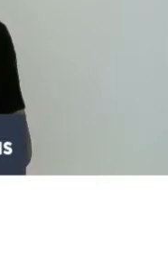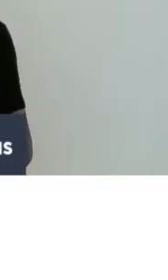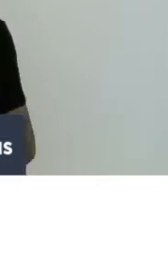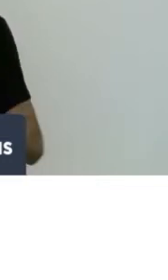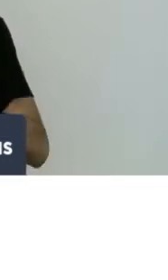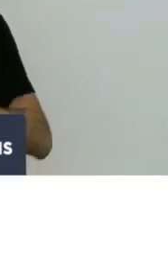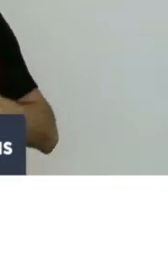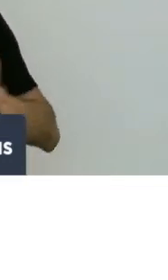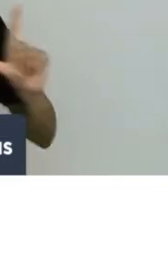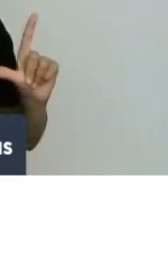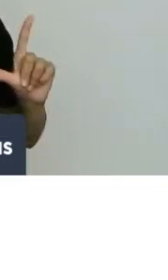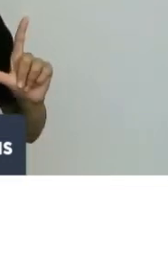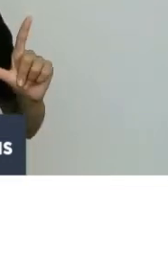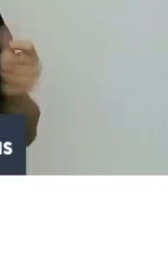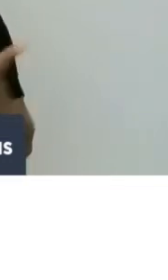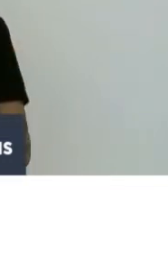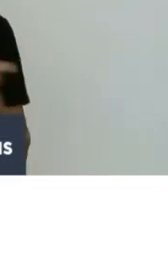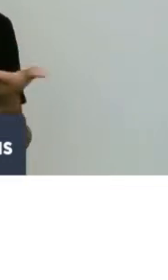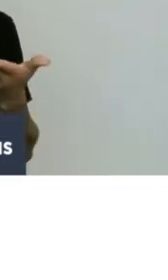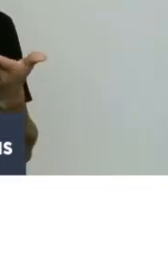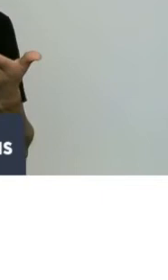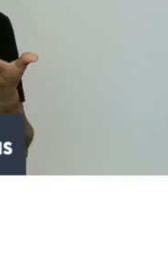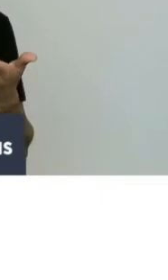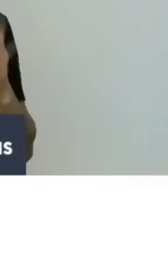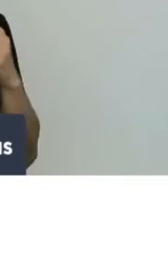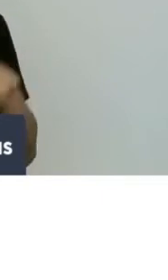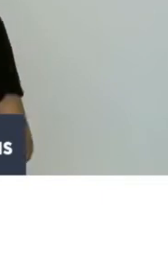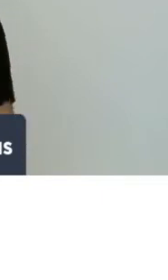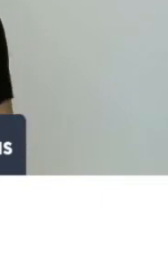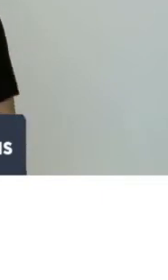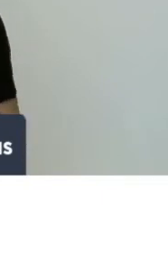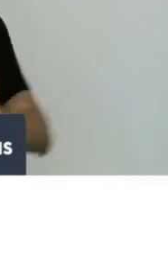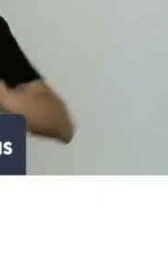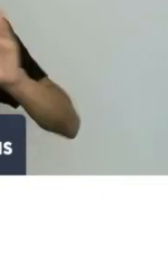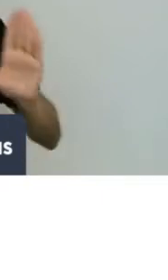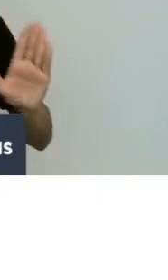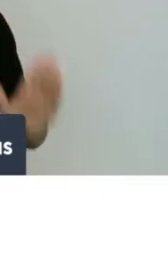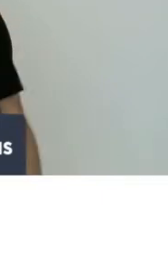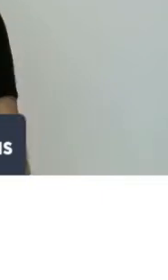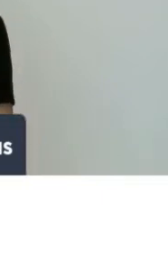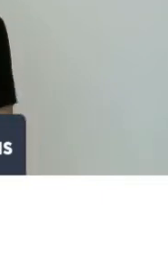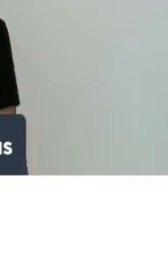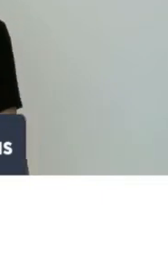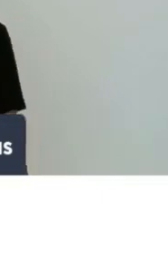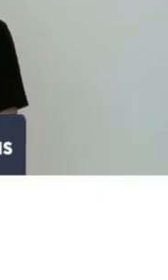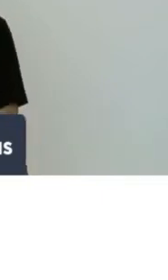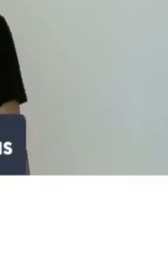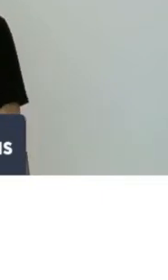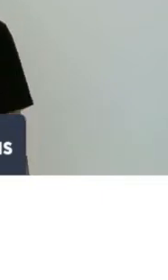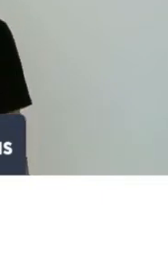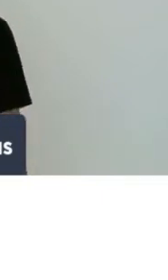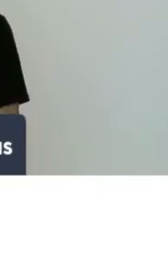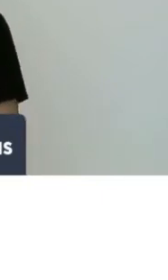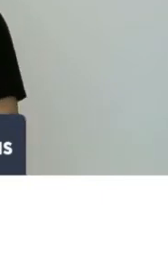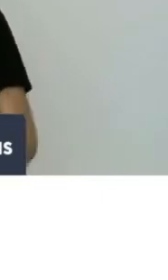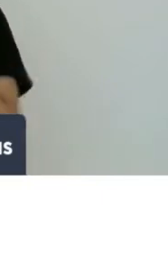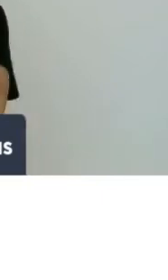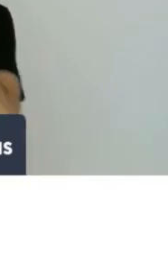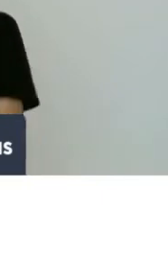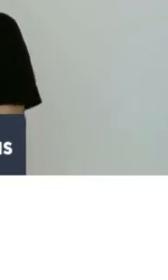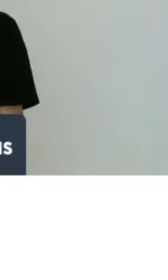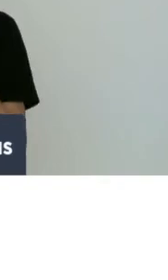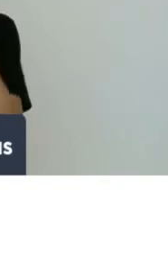tema da mesa, de uma maneira mais ampla para vocês. A gente sabe que o Brasil tem uma larga tradição de censura moral contra